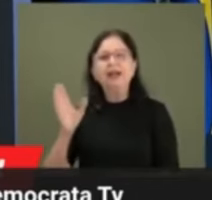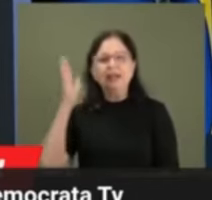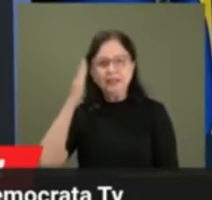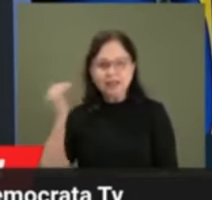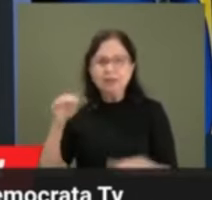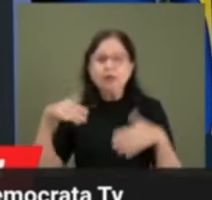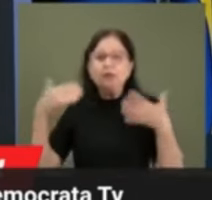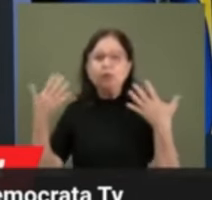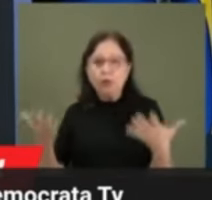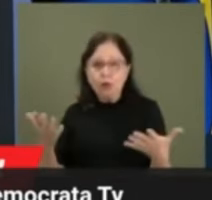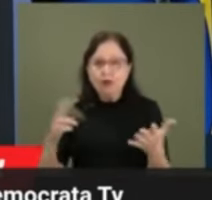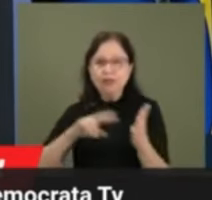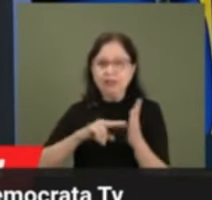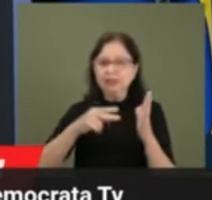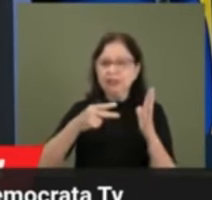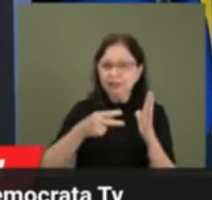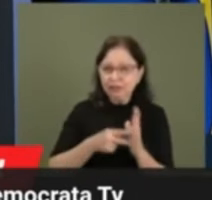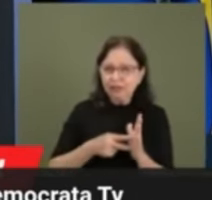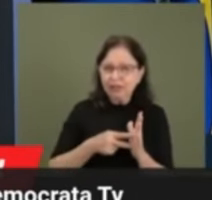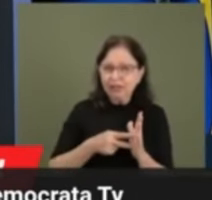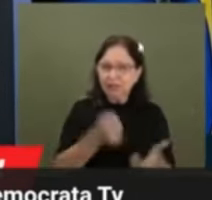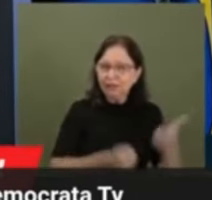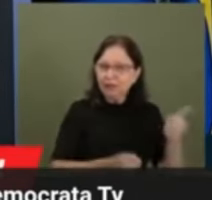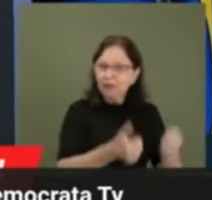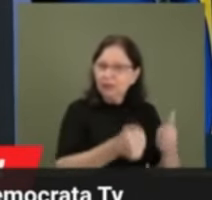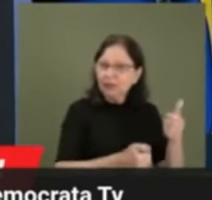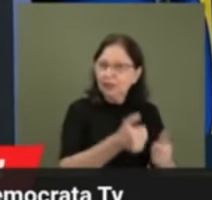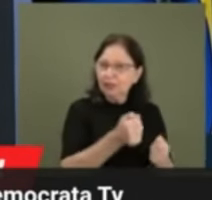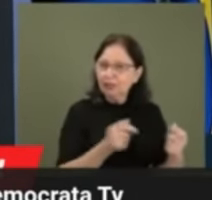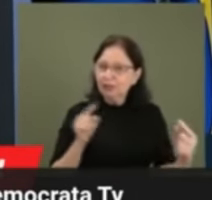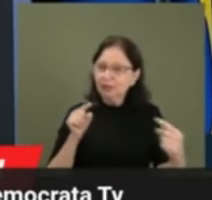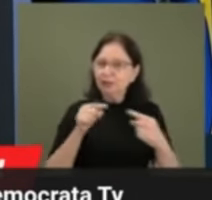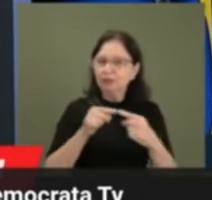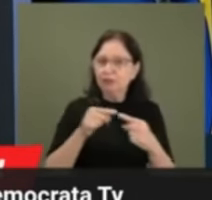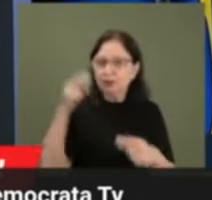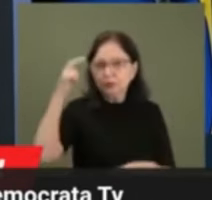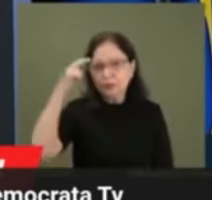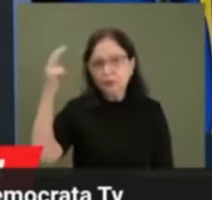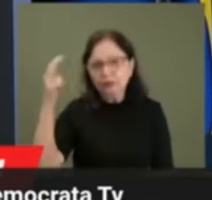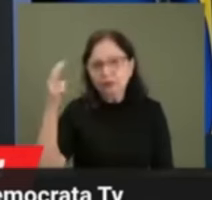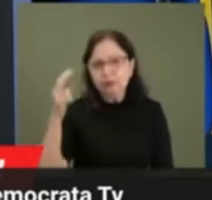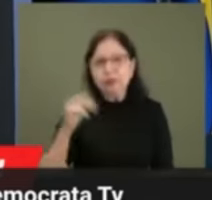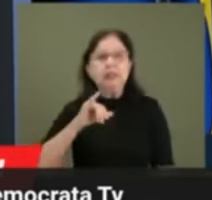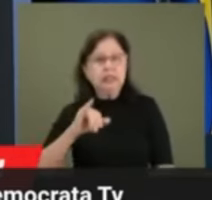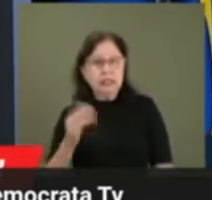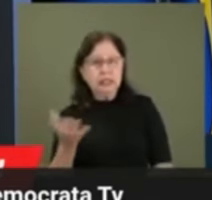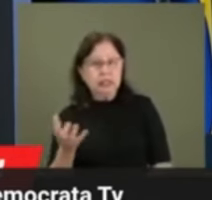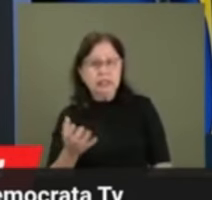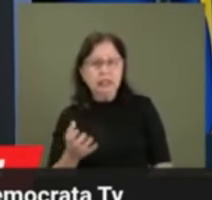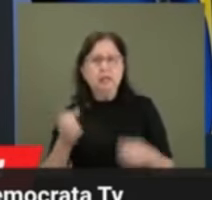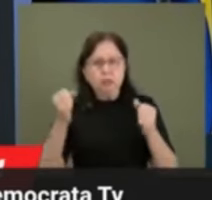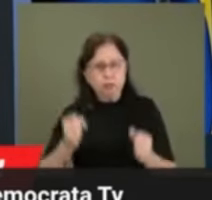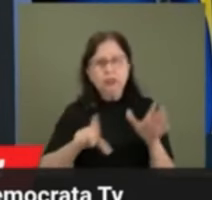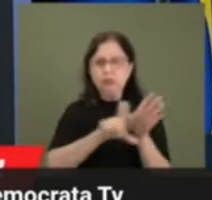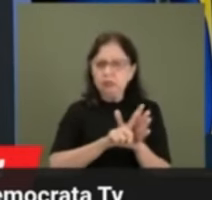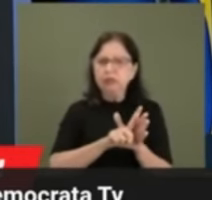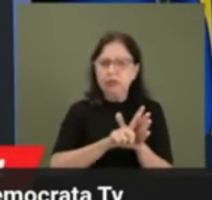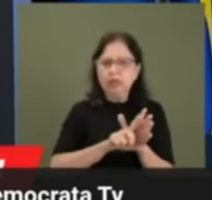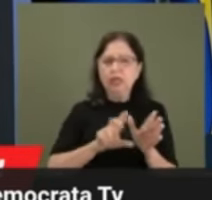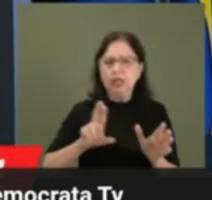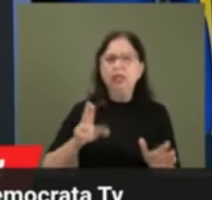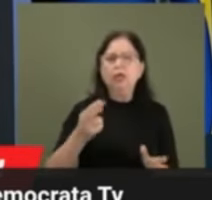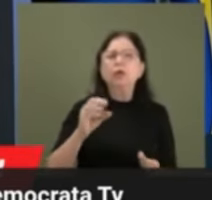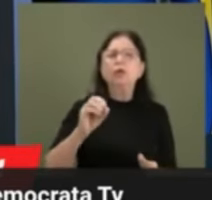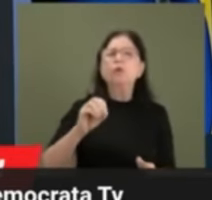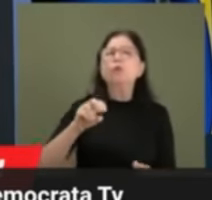acesso se quiséssemos não o fazemos mas se quiséssemos já teríamos acesso à lei R hoje a ciência e tecnologia e inovação já